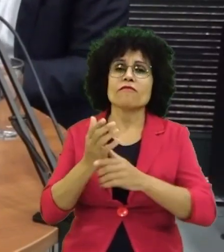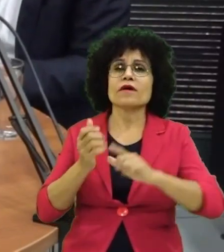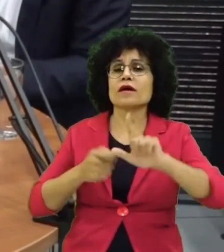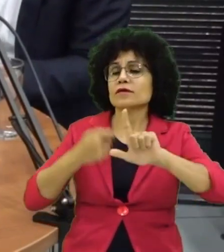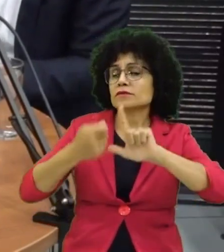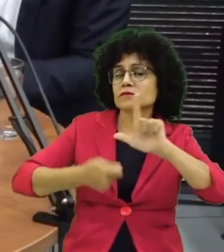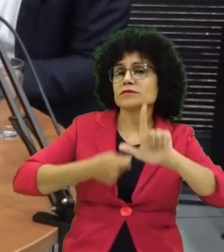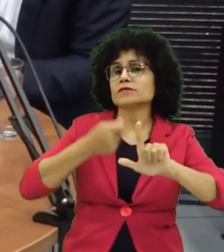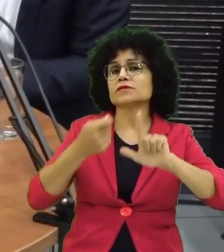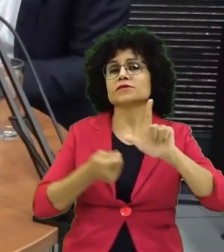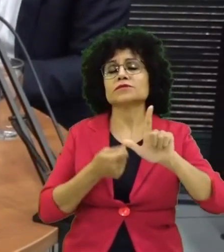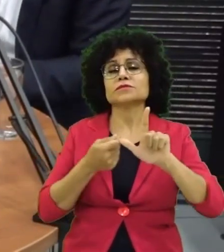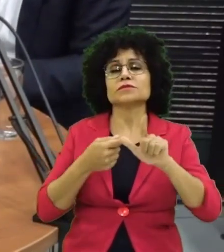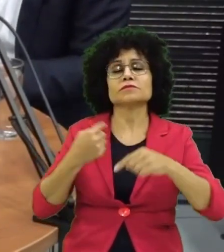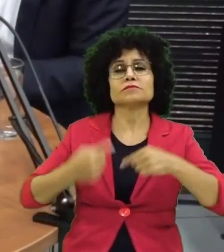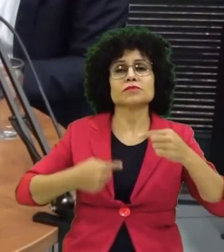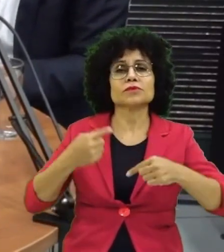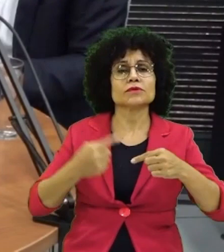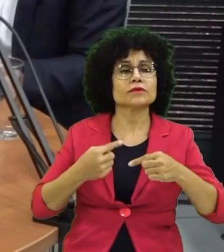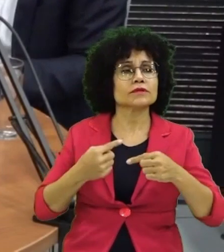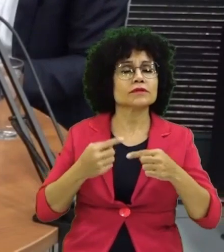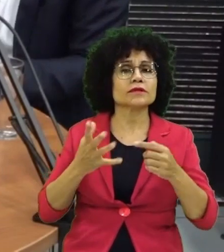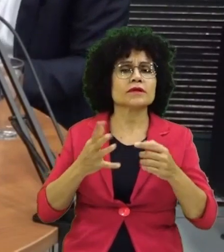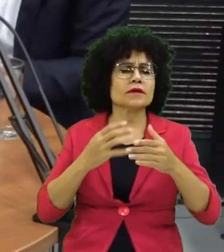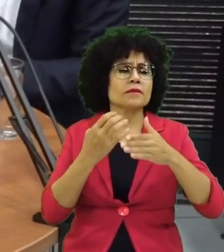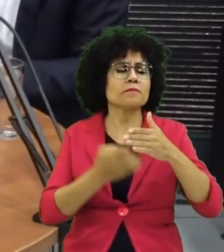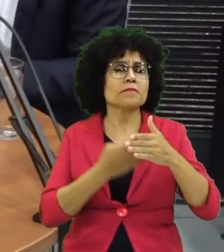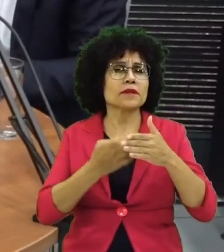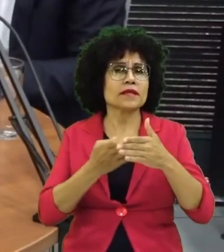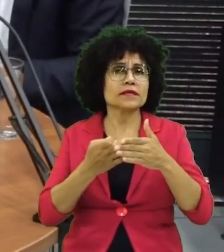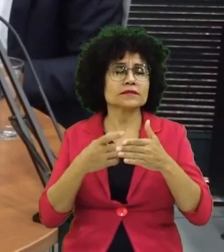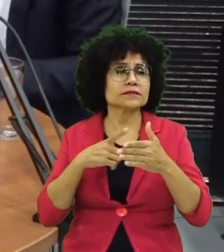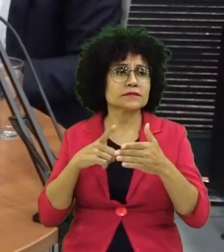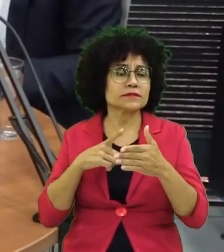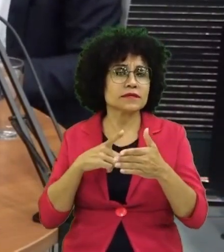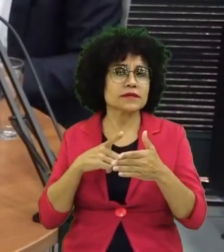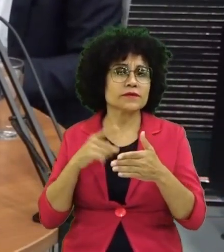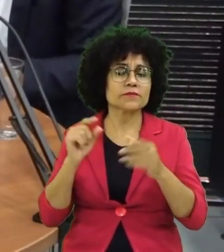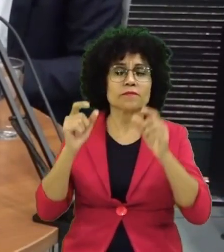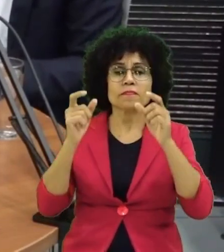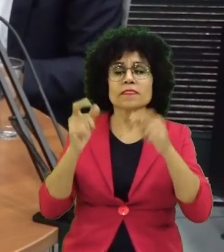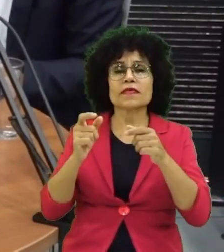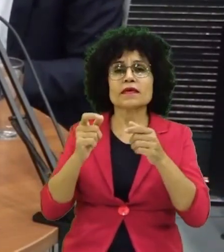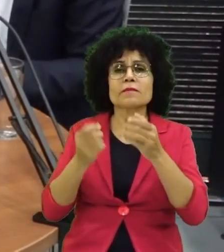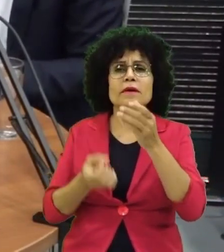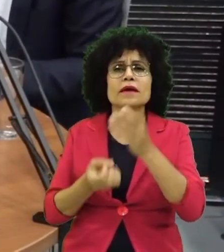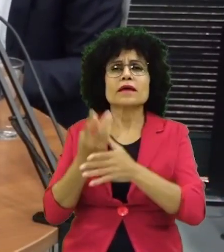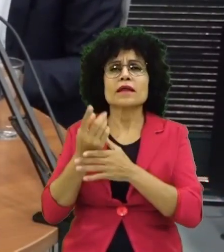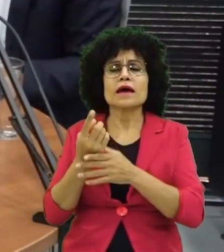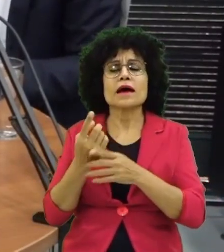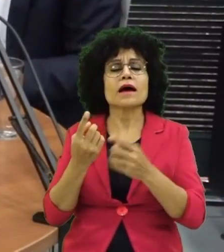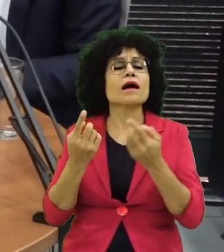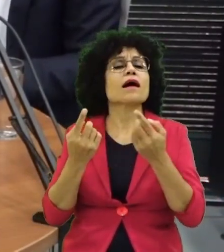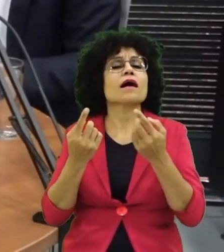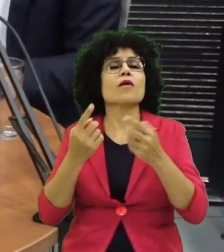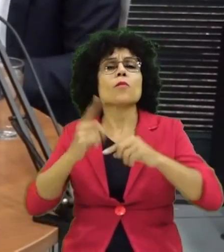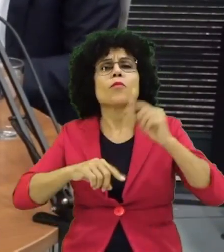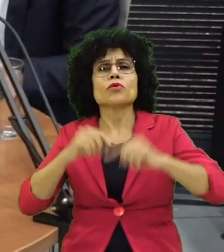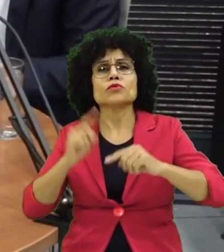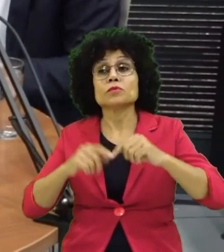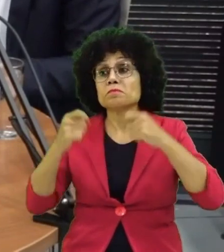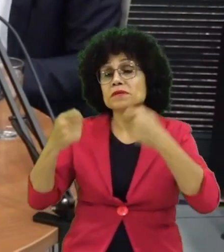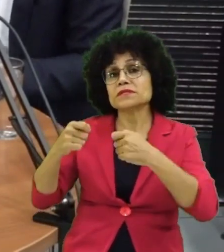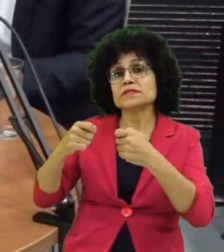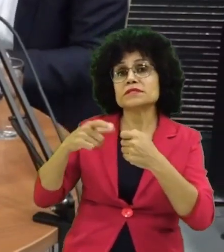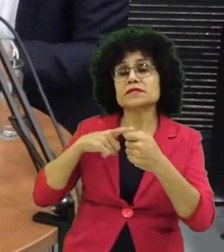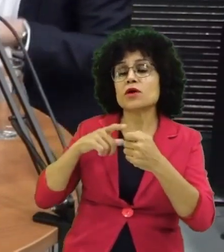processo. Uma empresa que comercializa um palito no estado de Mato Grosso, ela vai ter que indicar aqui para o estado qual é o sistema de logística reversa que ela está